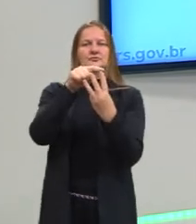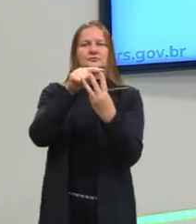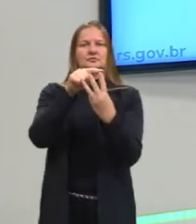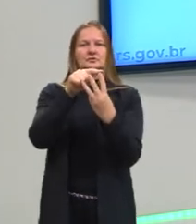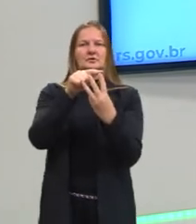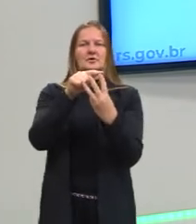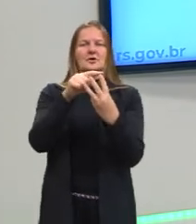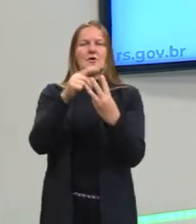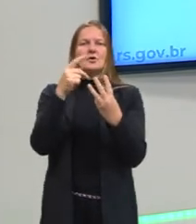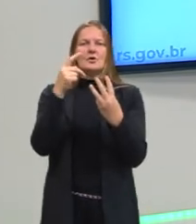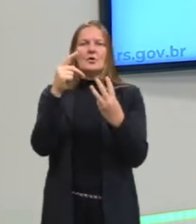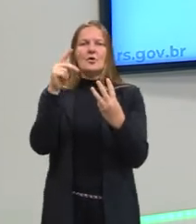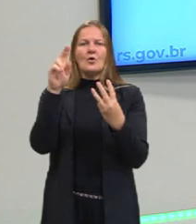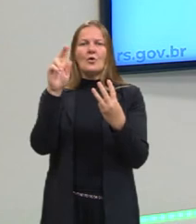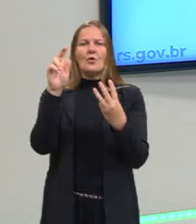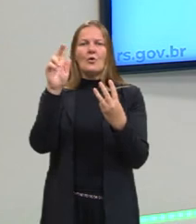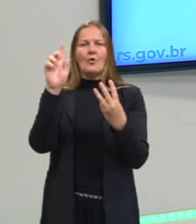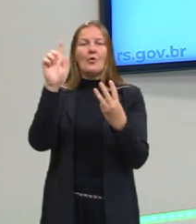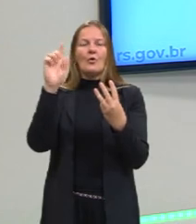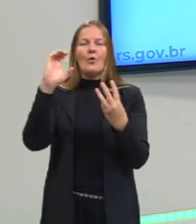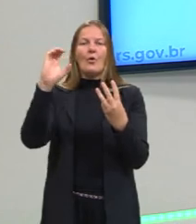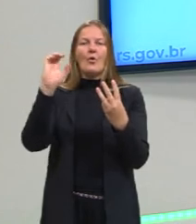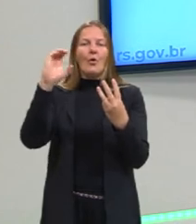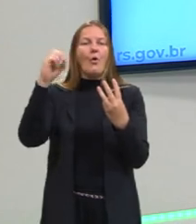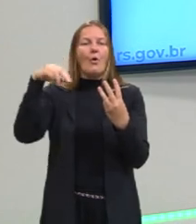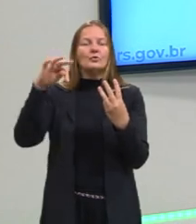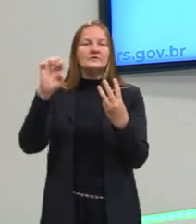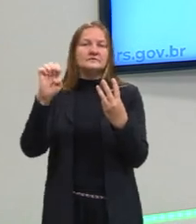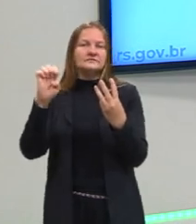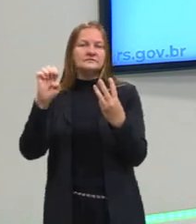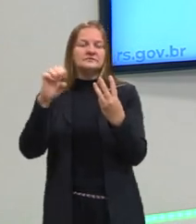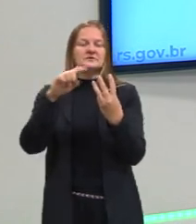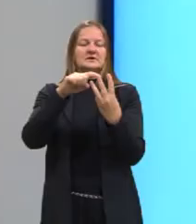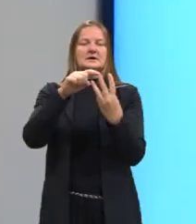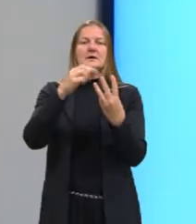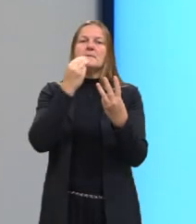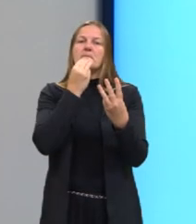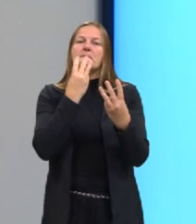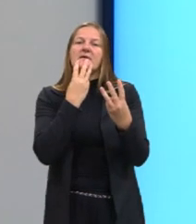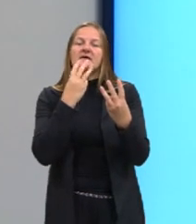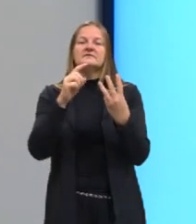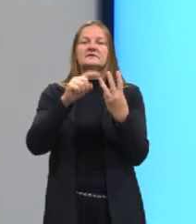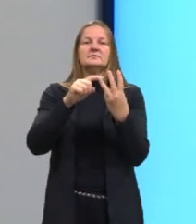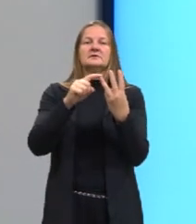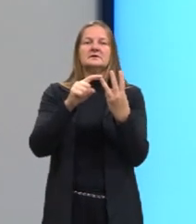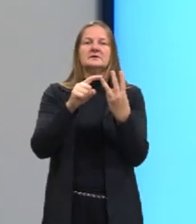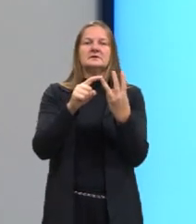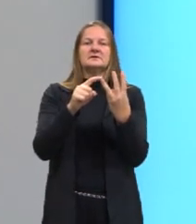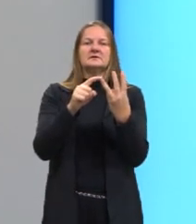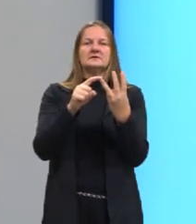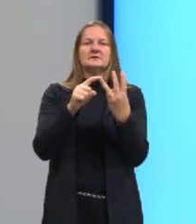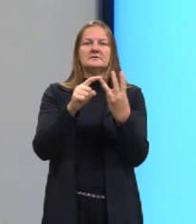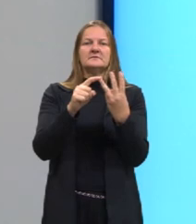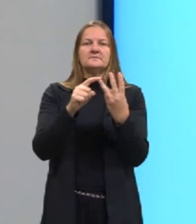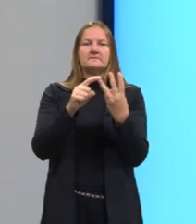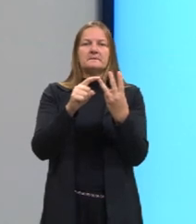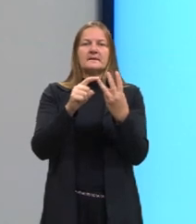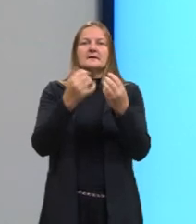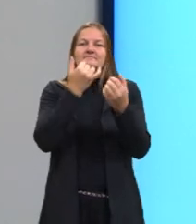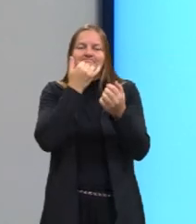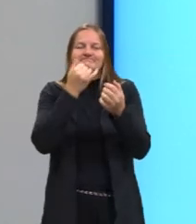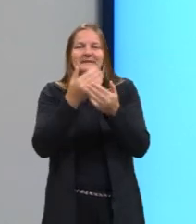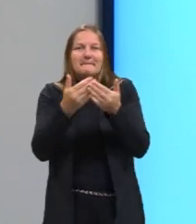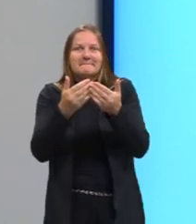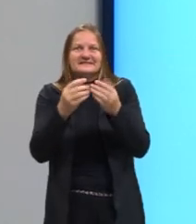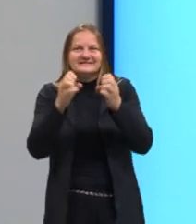o Augusto Comte o Emily dukai e o Max Weber o pensamento francês em inglês